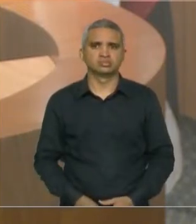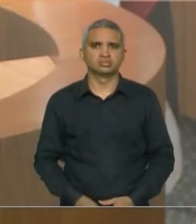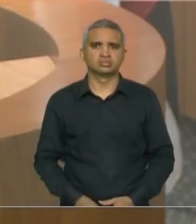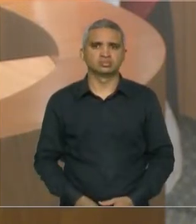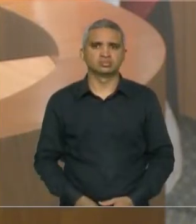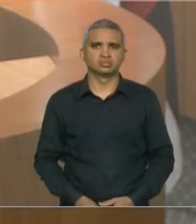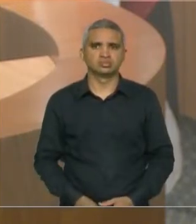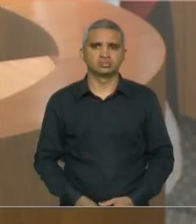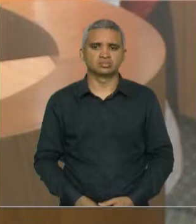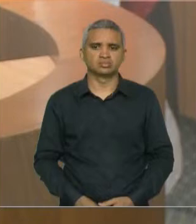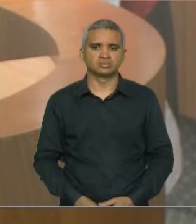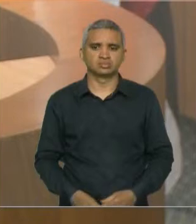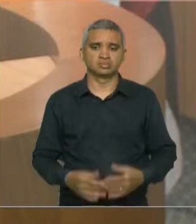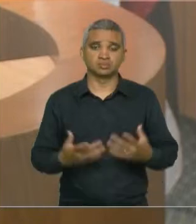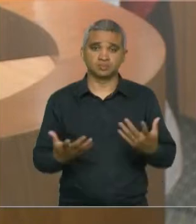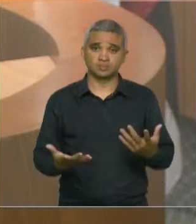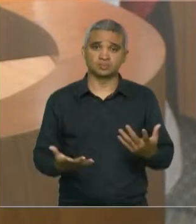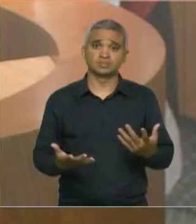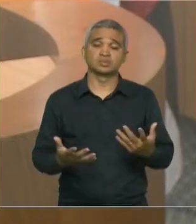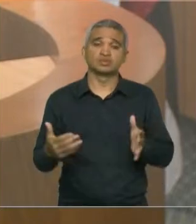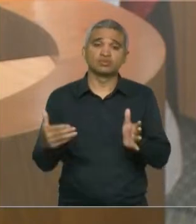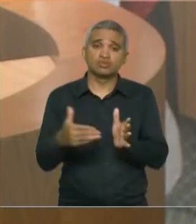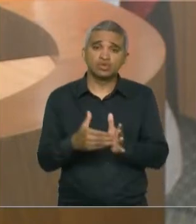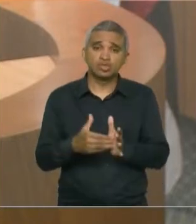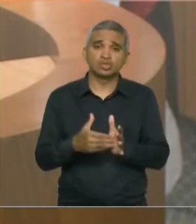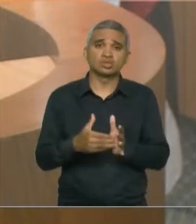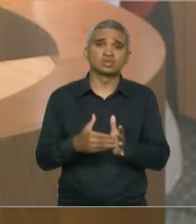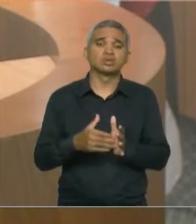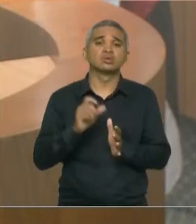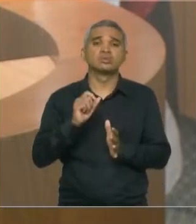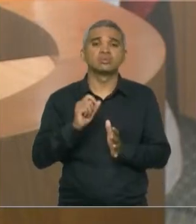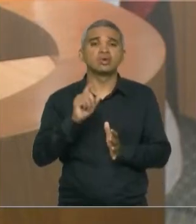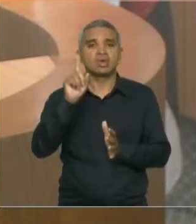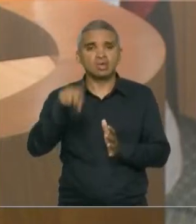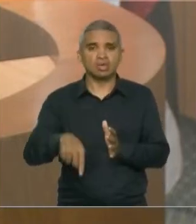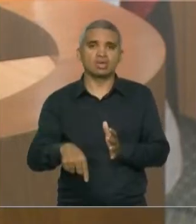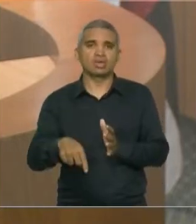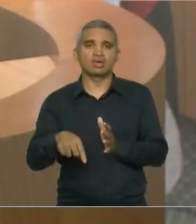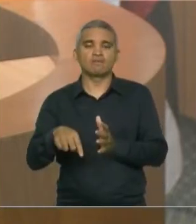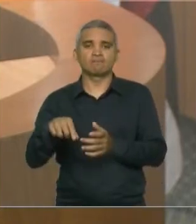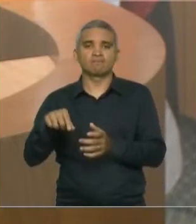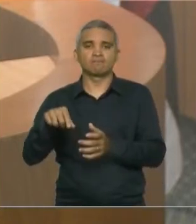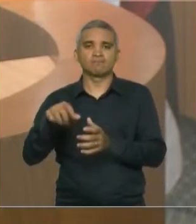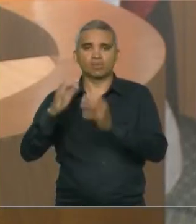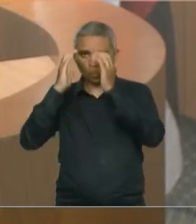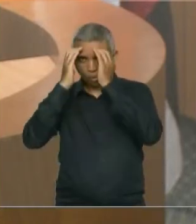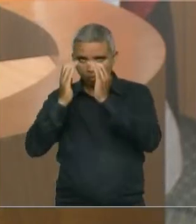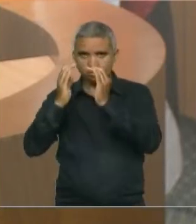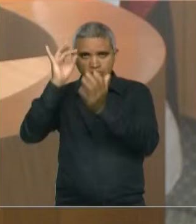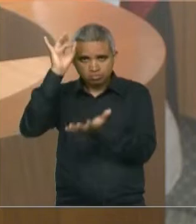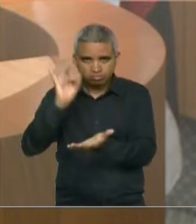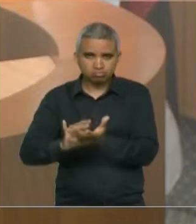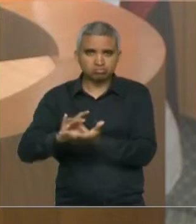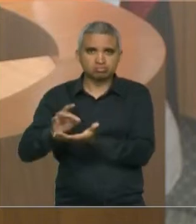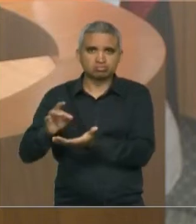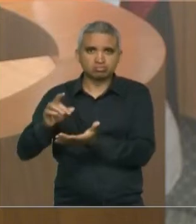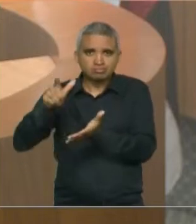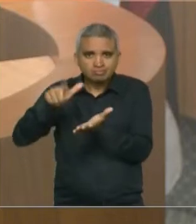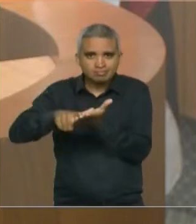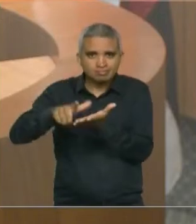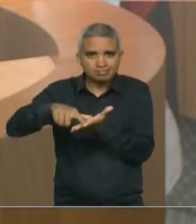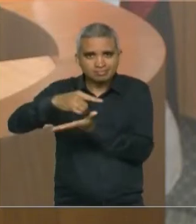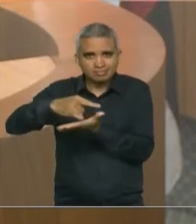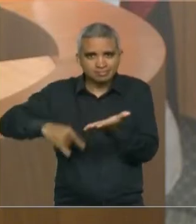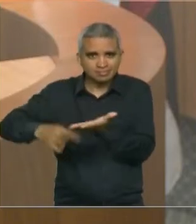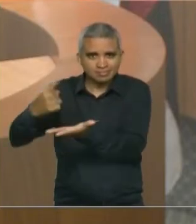Depois vem a ratificação, portanto, desse protocolo de intenção. O regimento interno, é onde disse